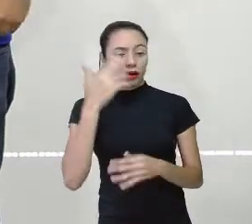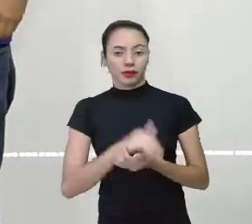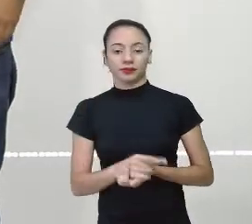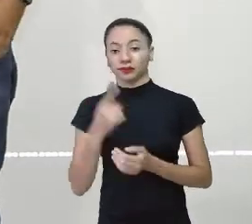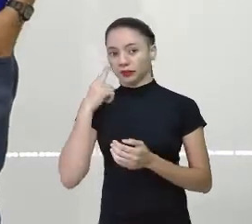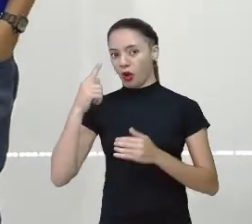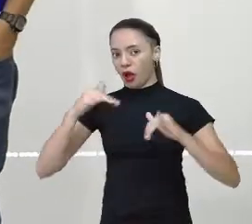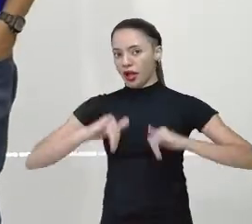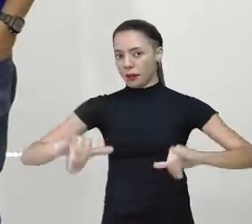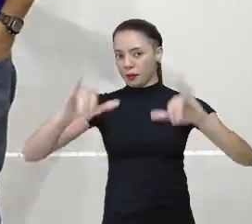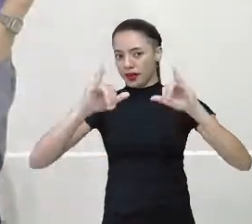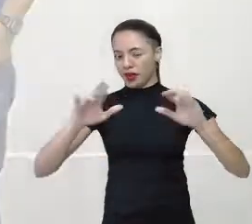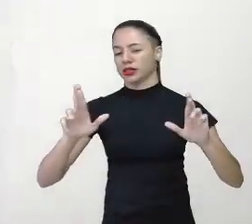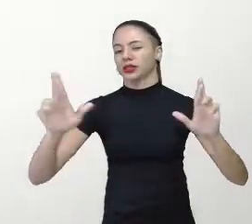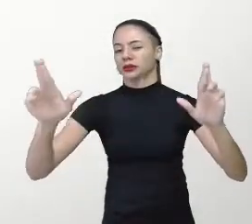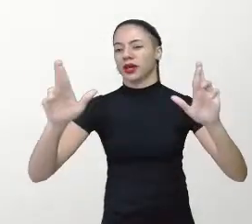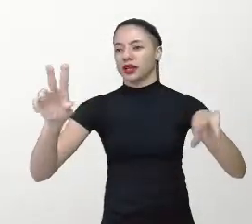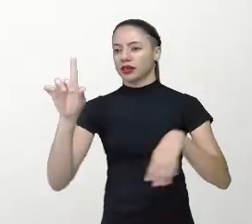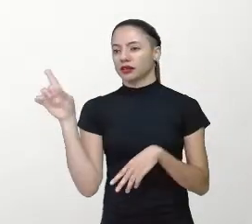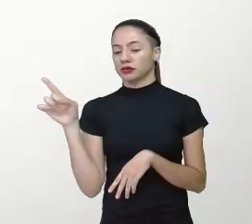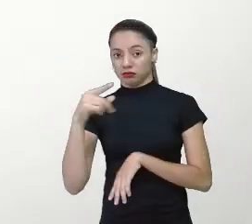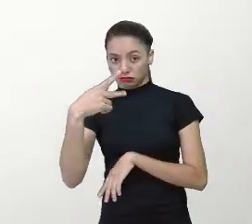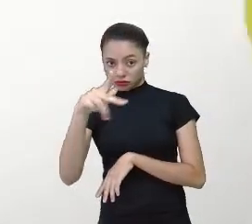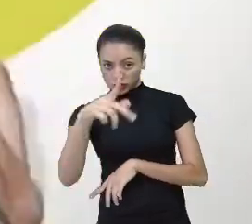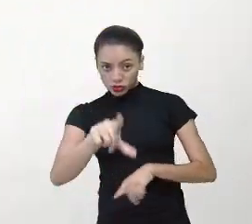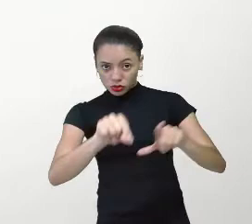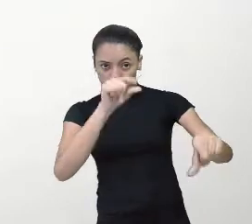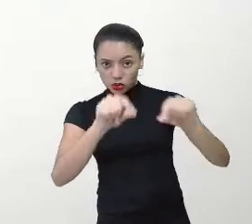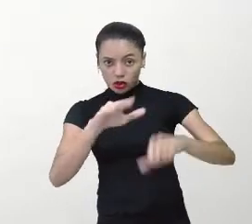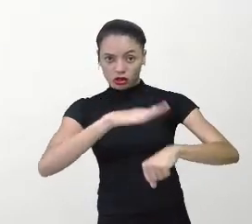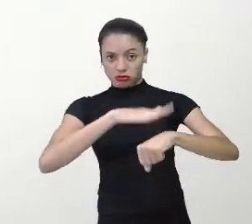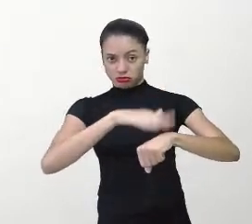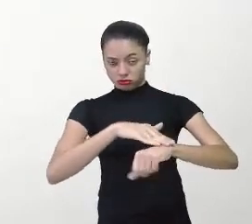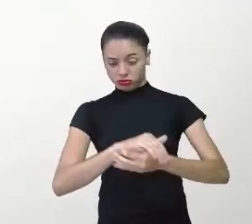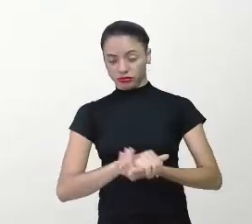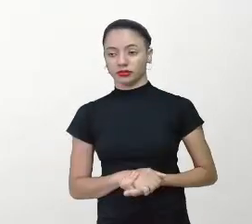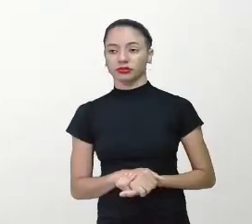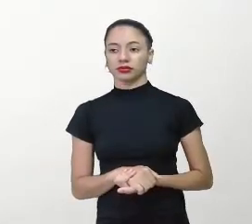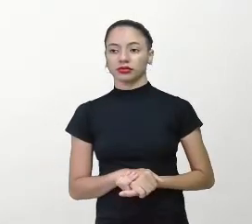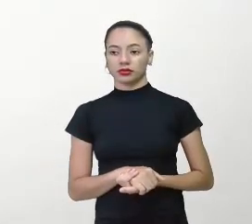Vamos lá. A esperança. Suas escolhas por você.